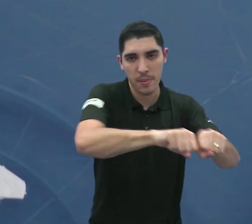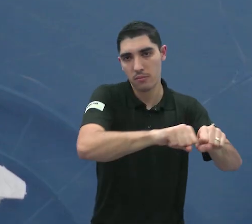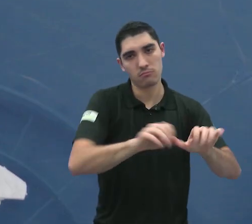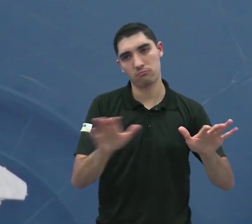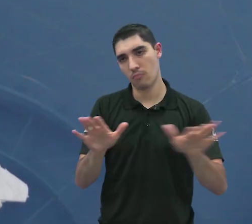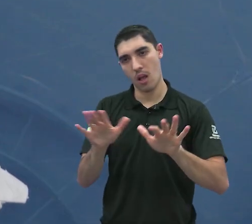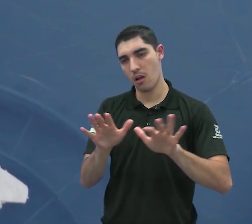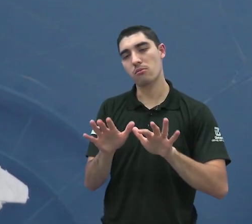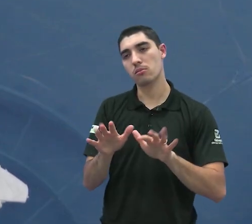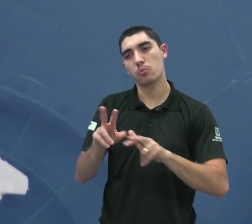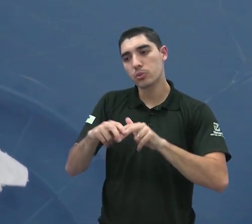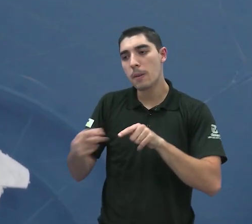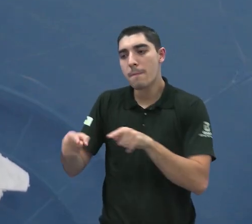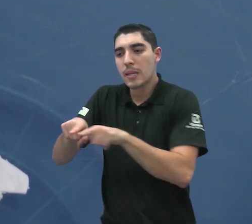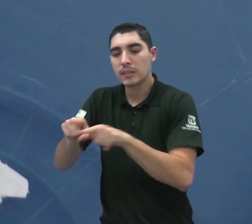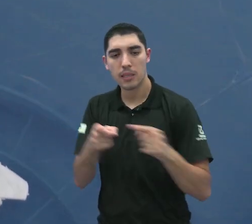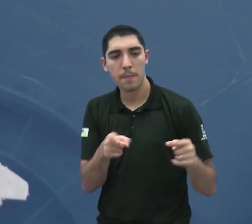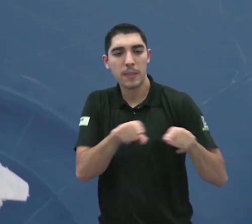Eu vejo, né,